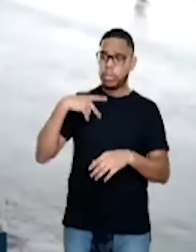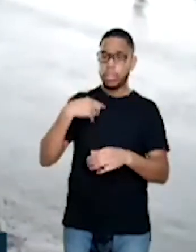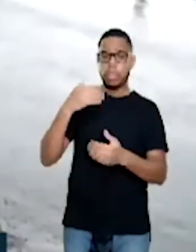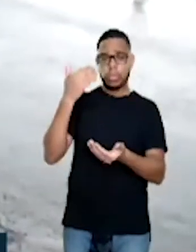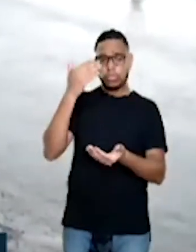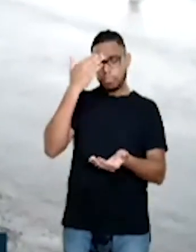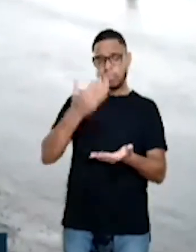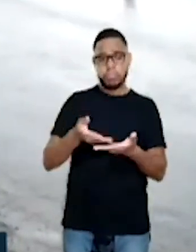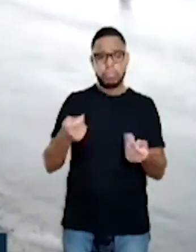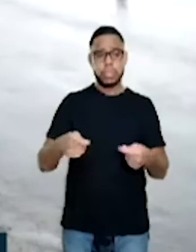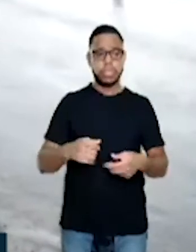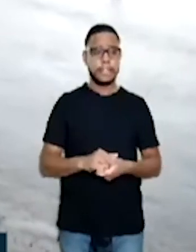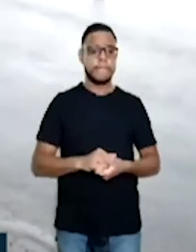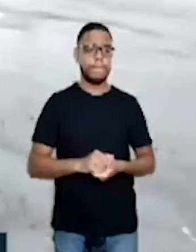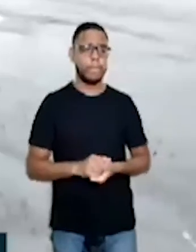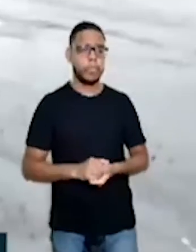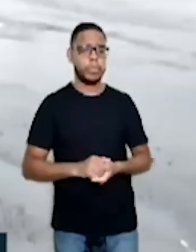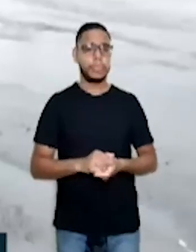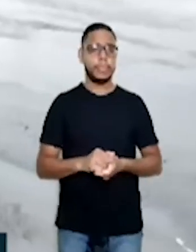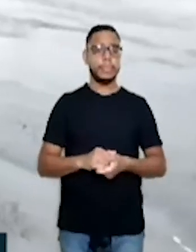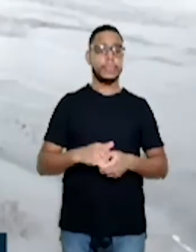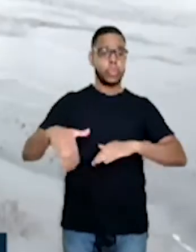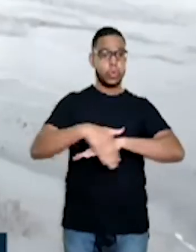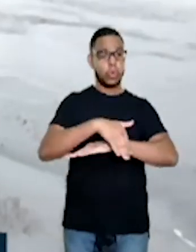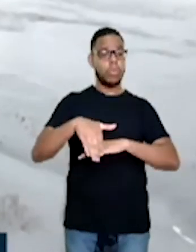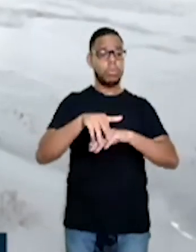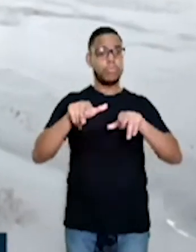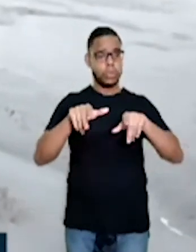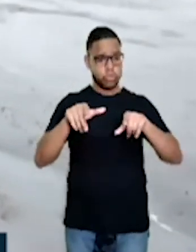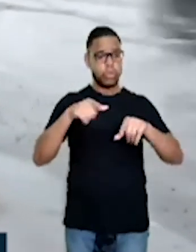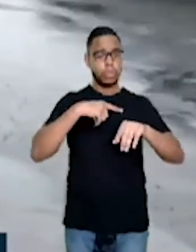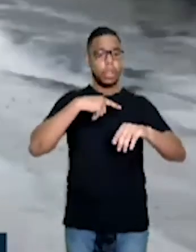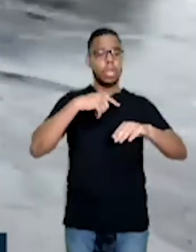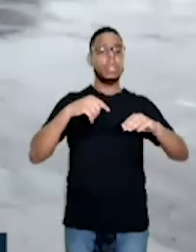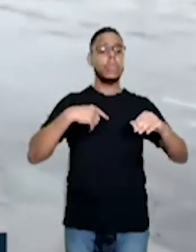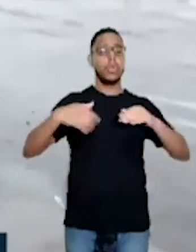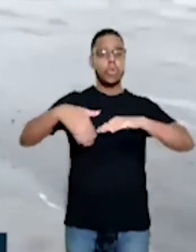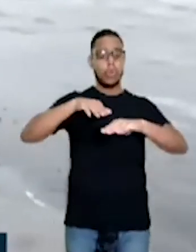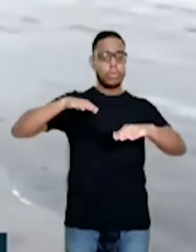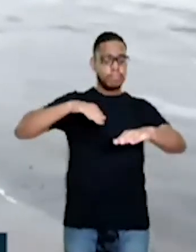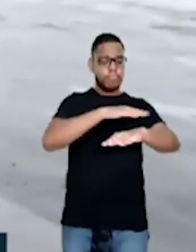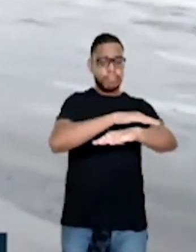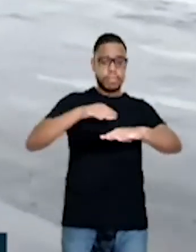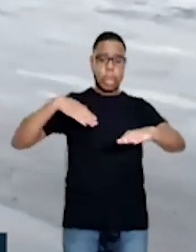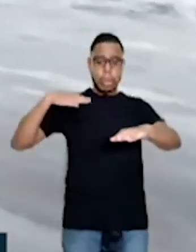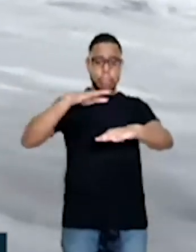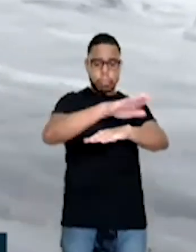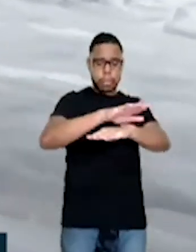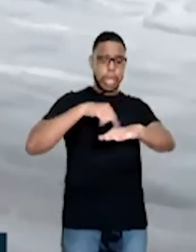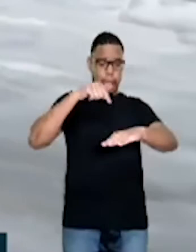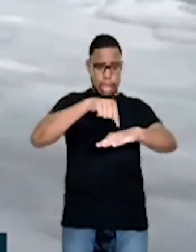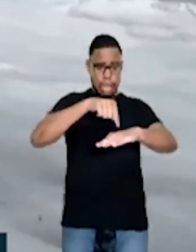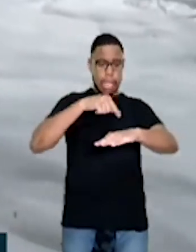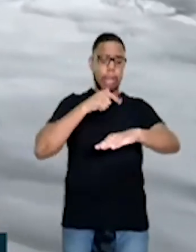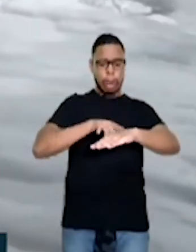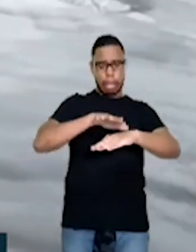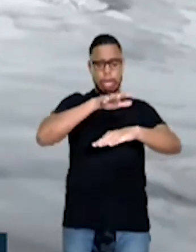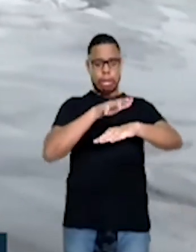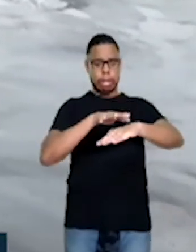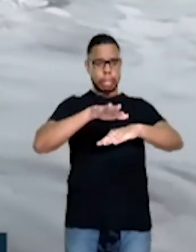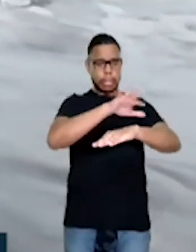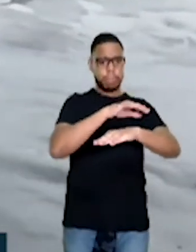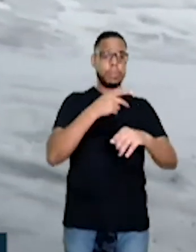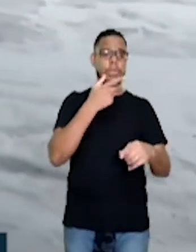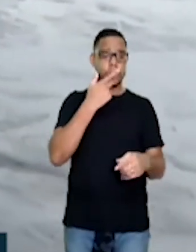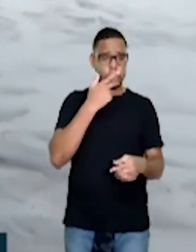Bernardino de Campos, a situação é idêntica. Na esquina com Alexandre Fávero, o prefeito também se comprometeu a fazer as canaletas, mas veja que o